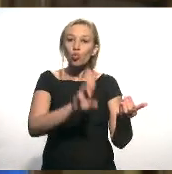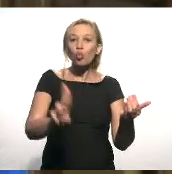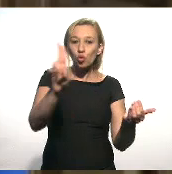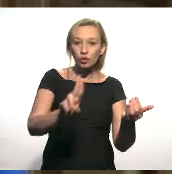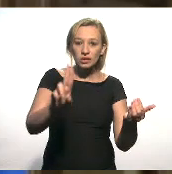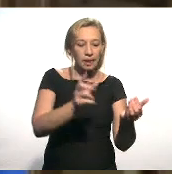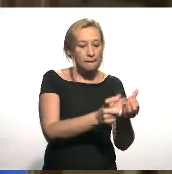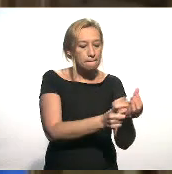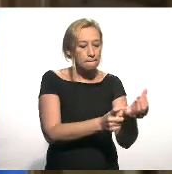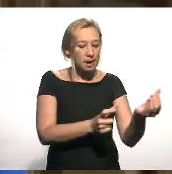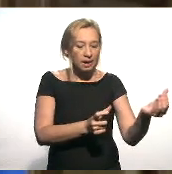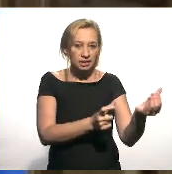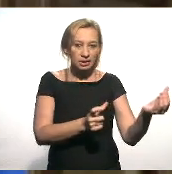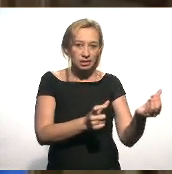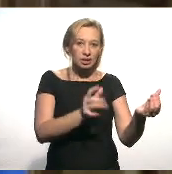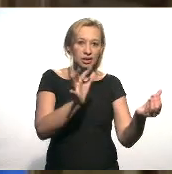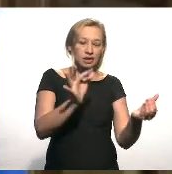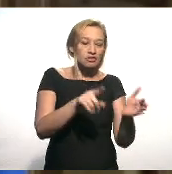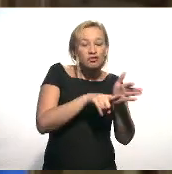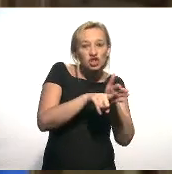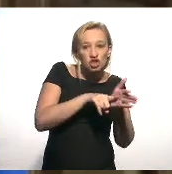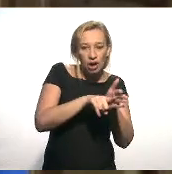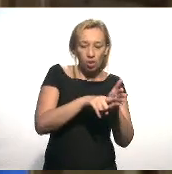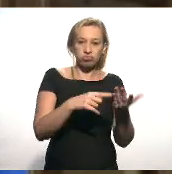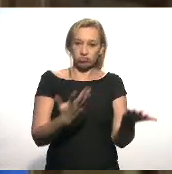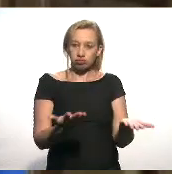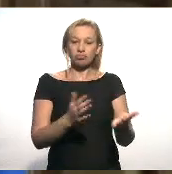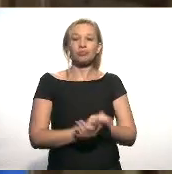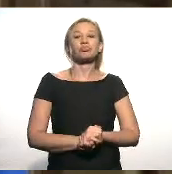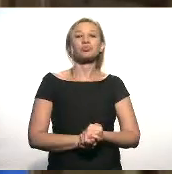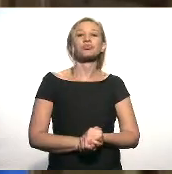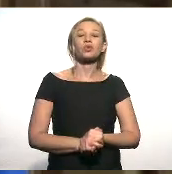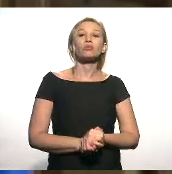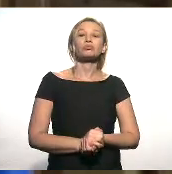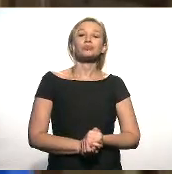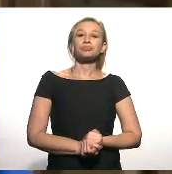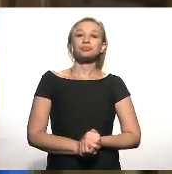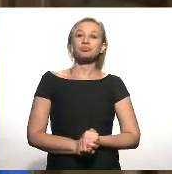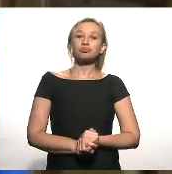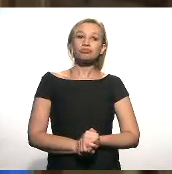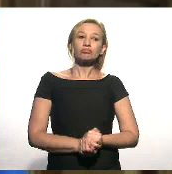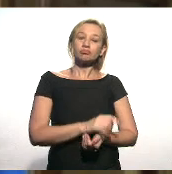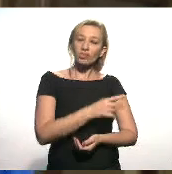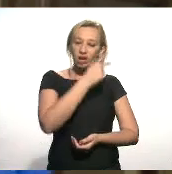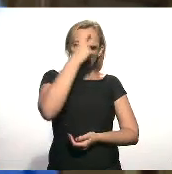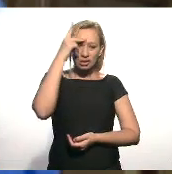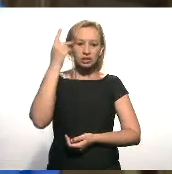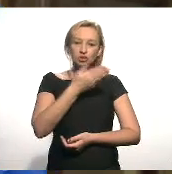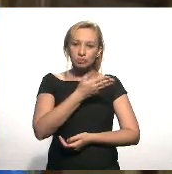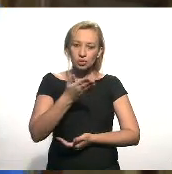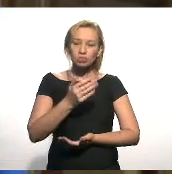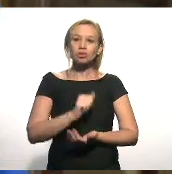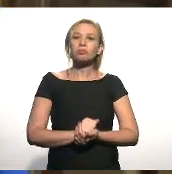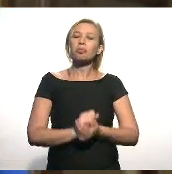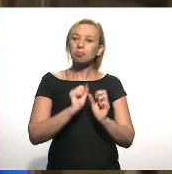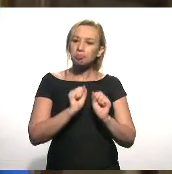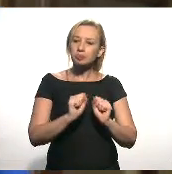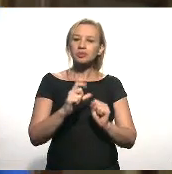nota fiscal da maquininha. Então, a tentativa é que essas pessoas possam ter